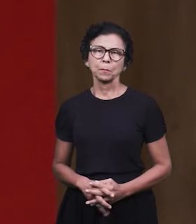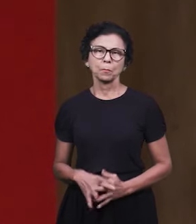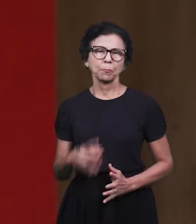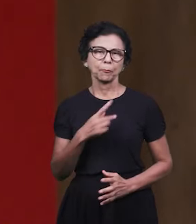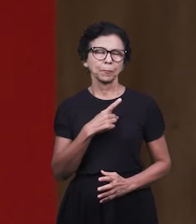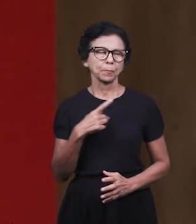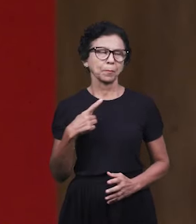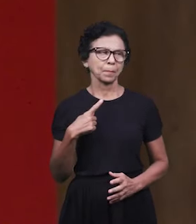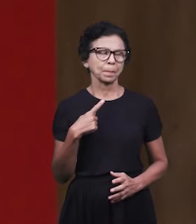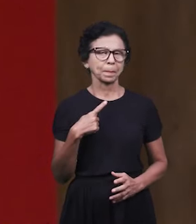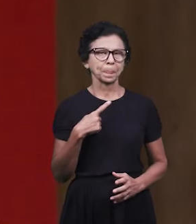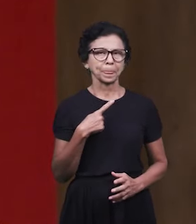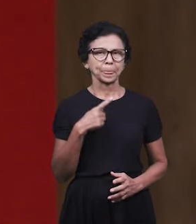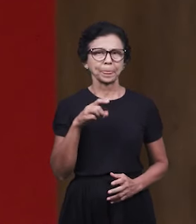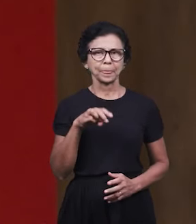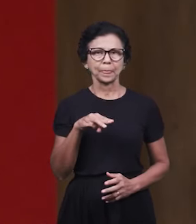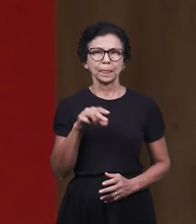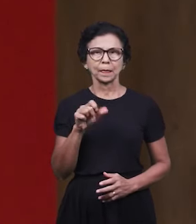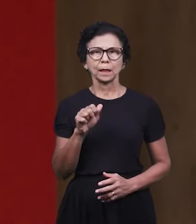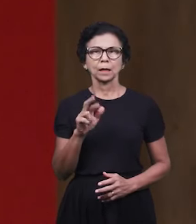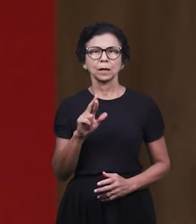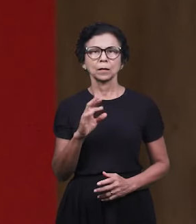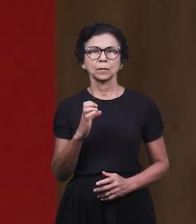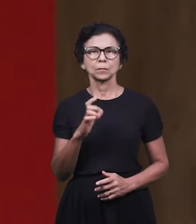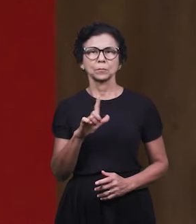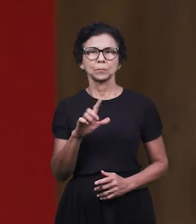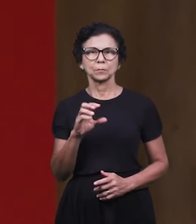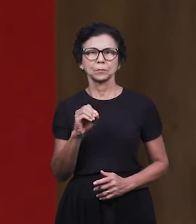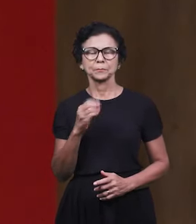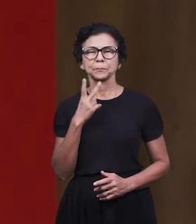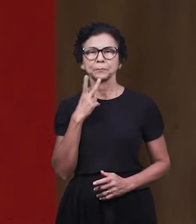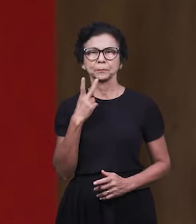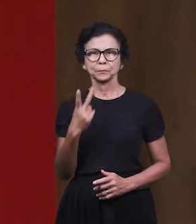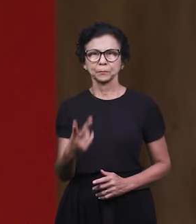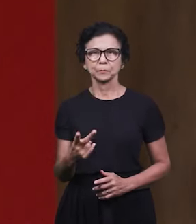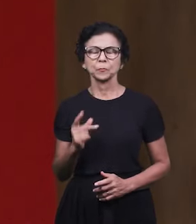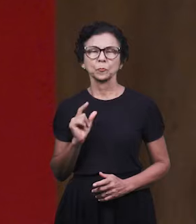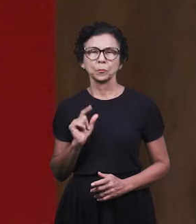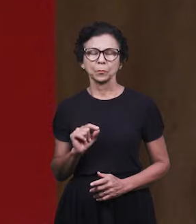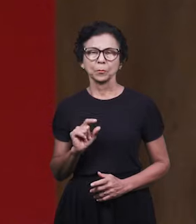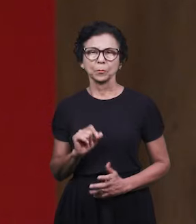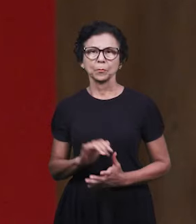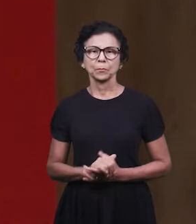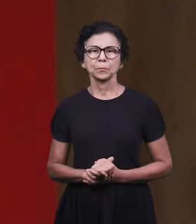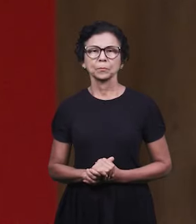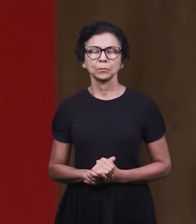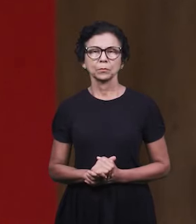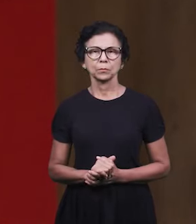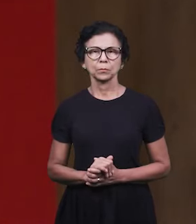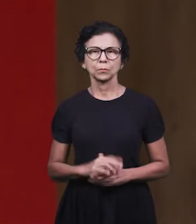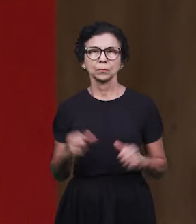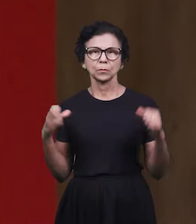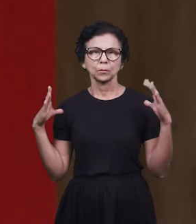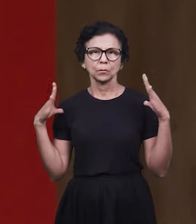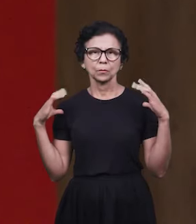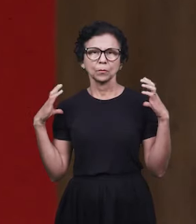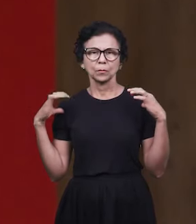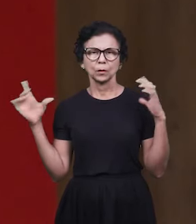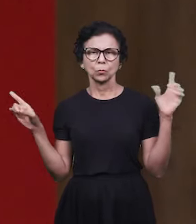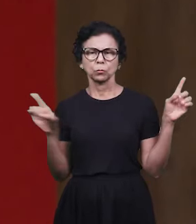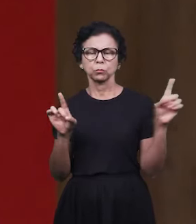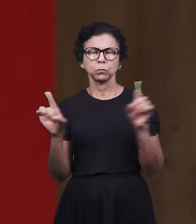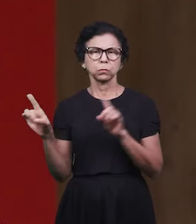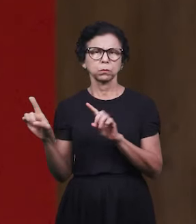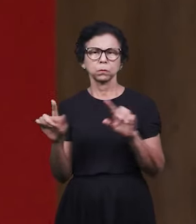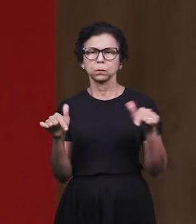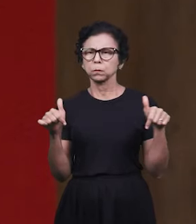falou muito bem, a intensidade das ministrações de anjos hoje, até por causa do momento profético que